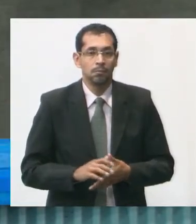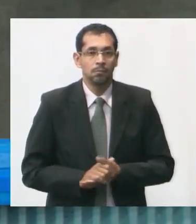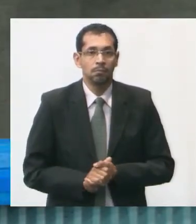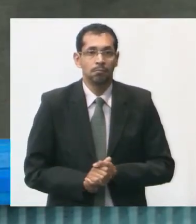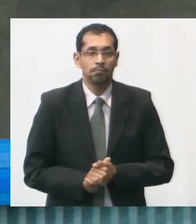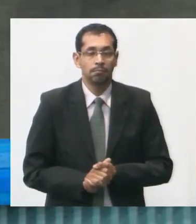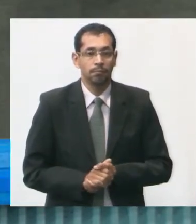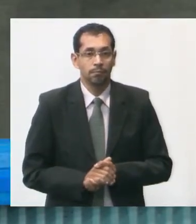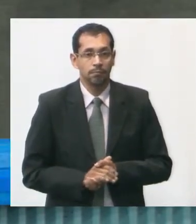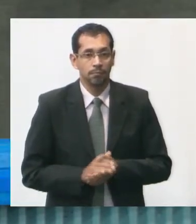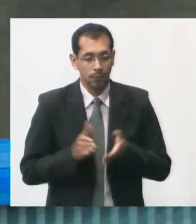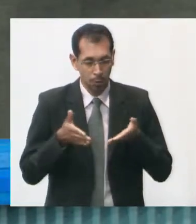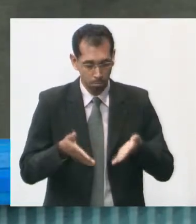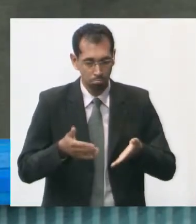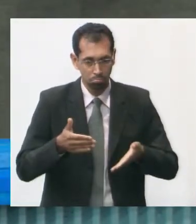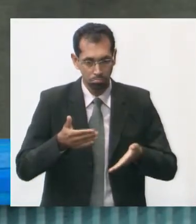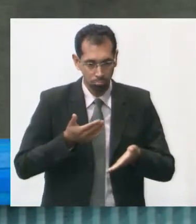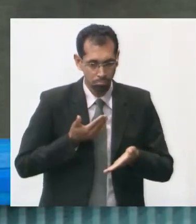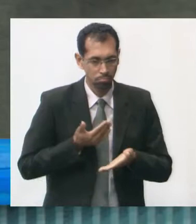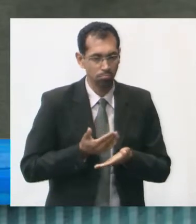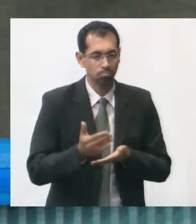trabalhando e dando